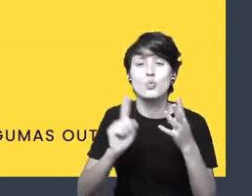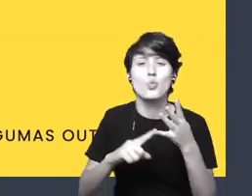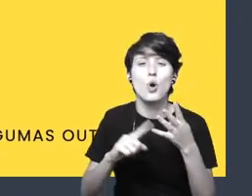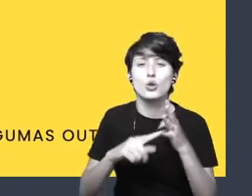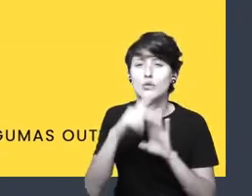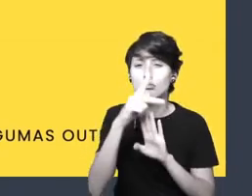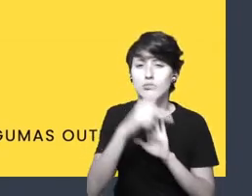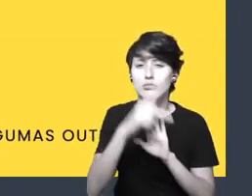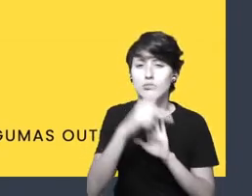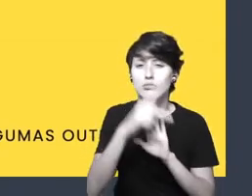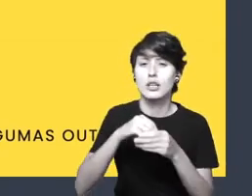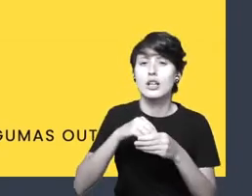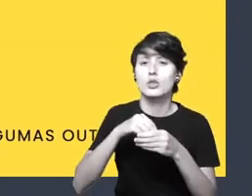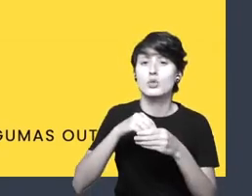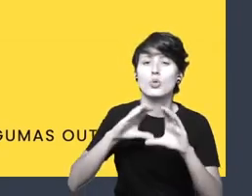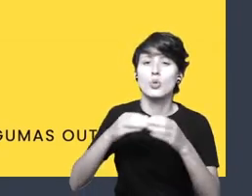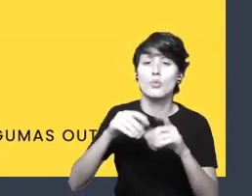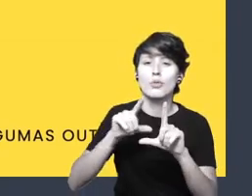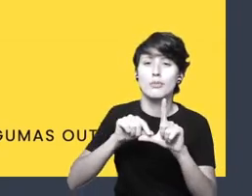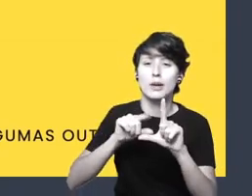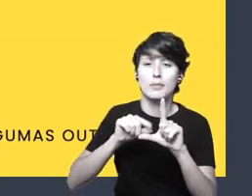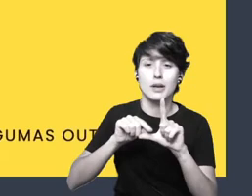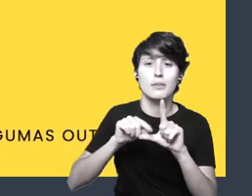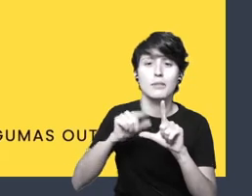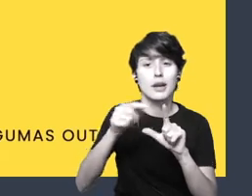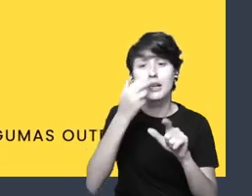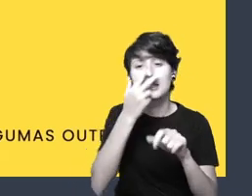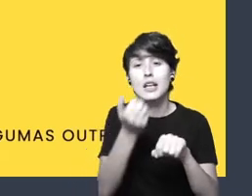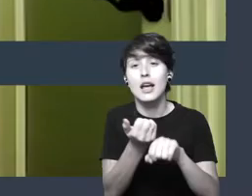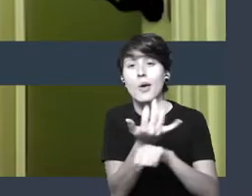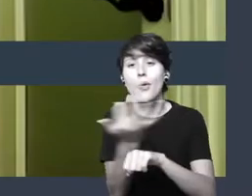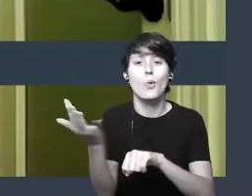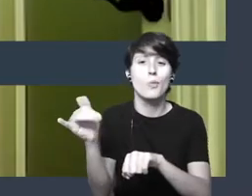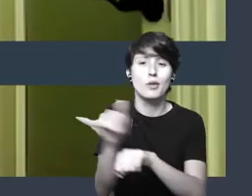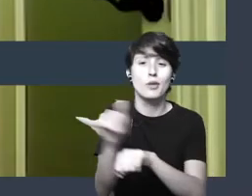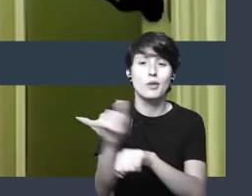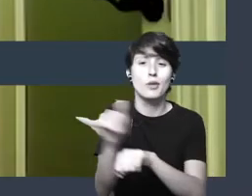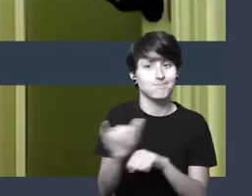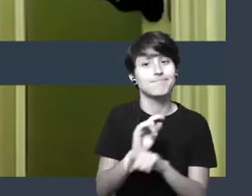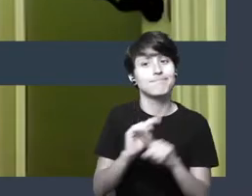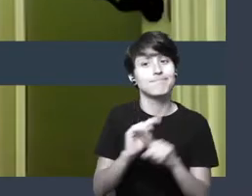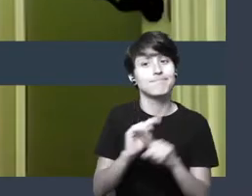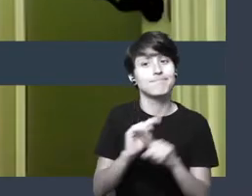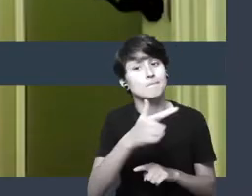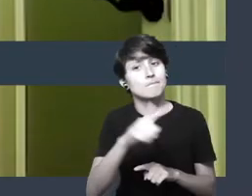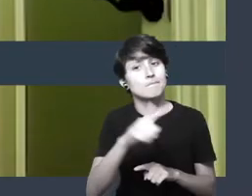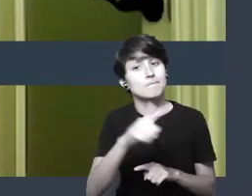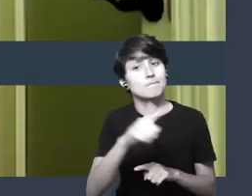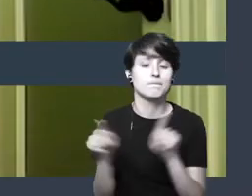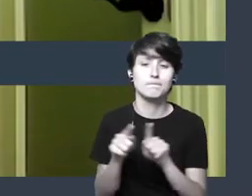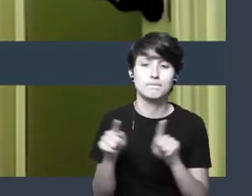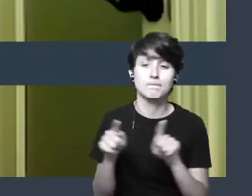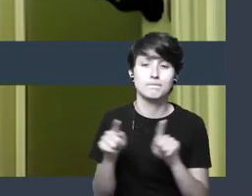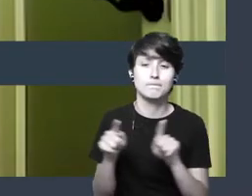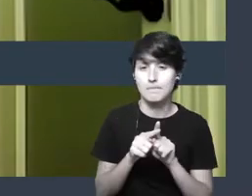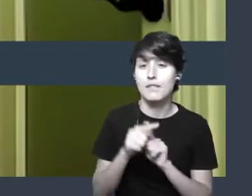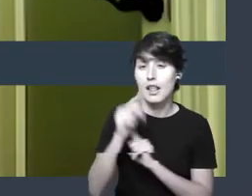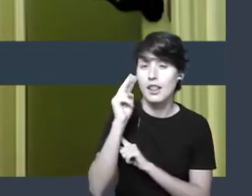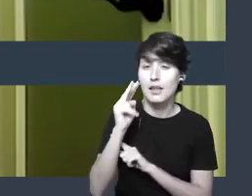do LinkedIn. Essas são algumas das ferramentas, mas tem muitas outras. Uma coisa para lembrar aqui, para saber, é que